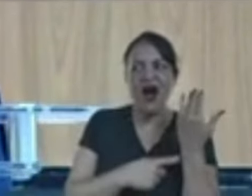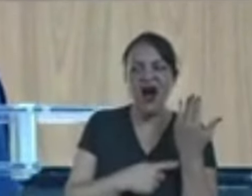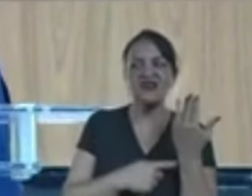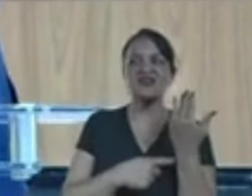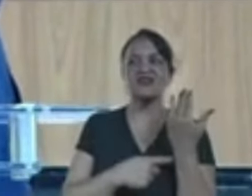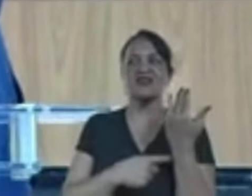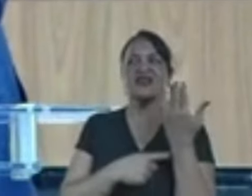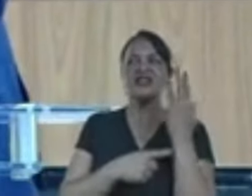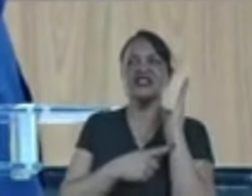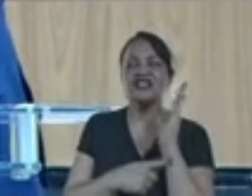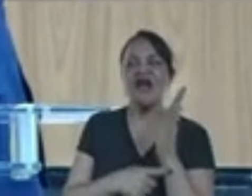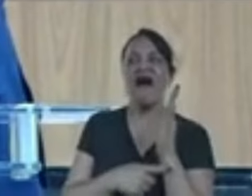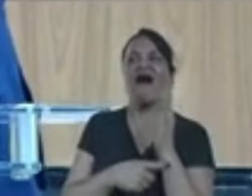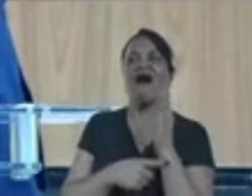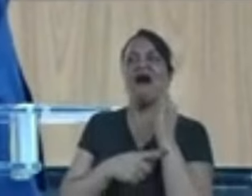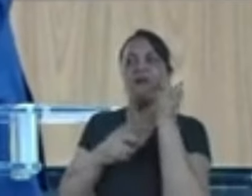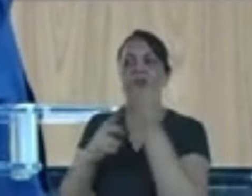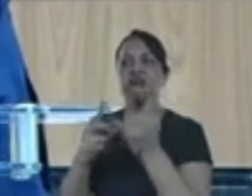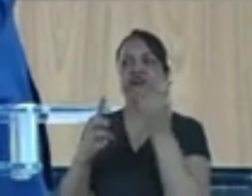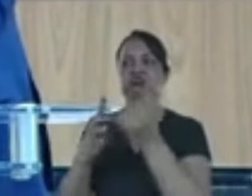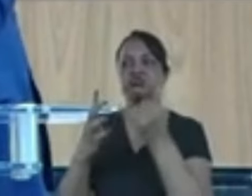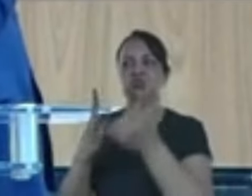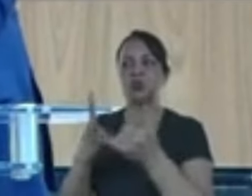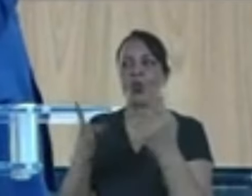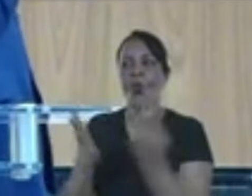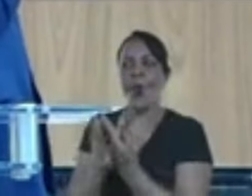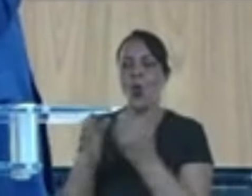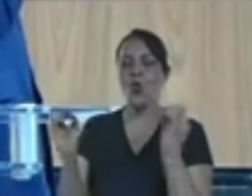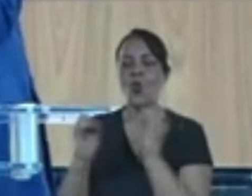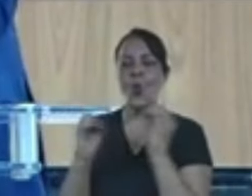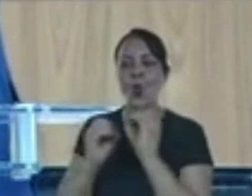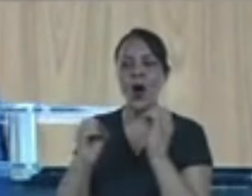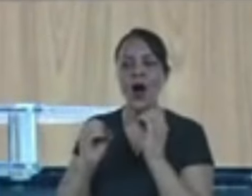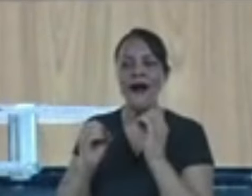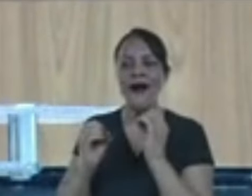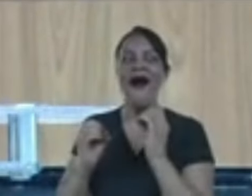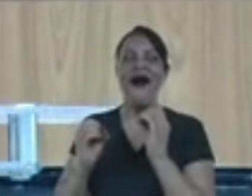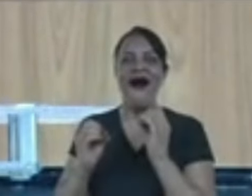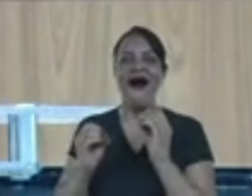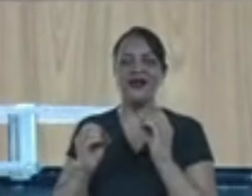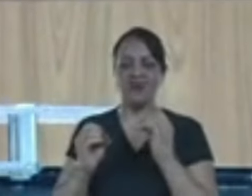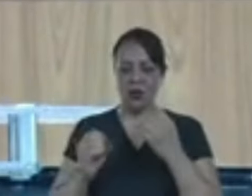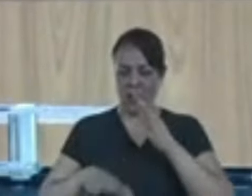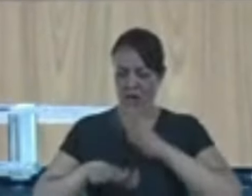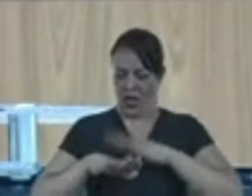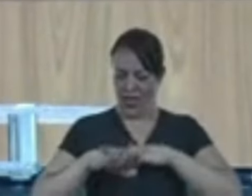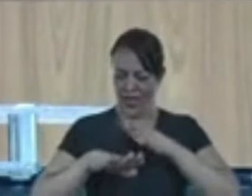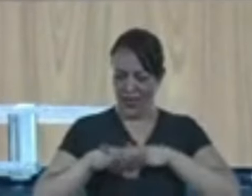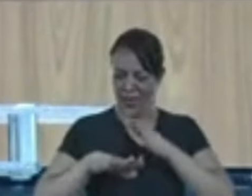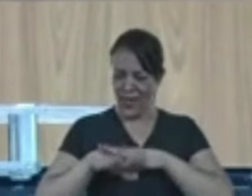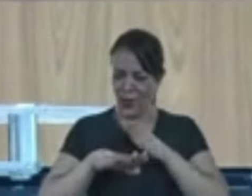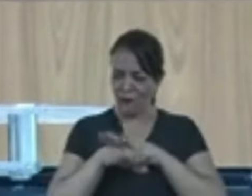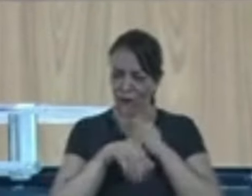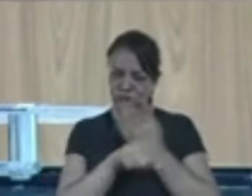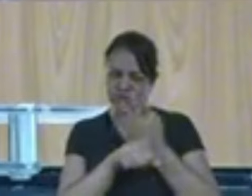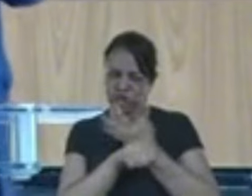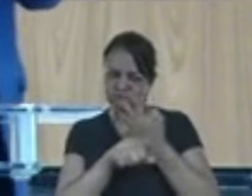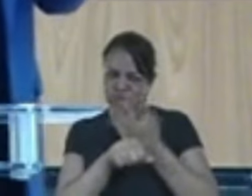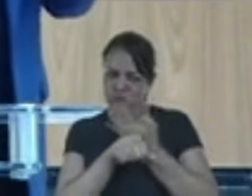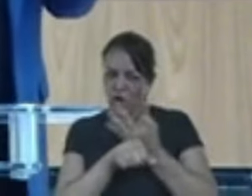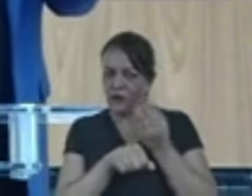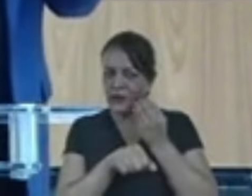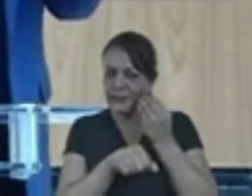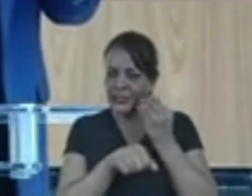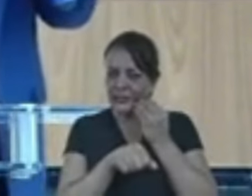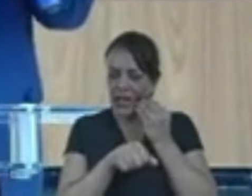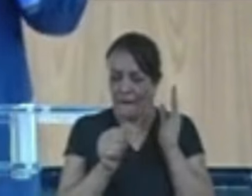povo sobre o povo de Deus não aconteceria. Então ele simplesmente estava se sacrificando por um nacionalismo, tentando